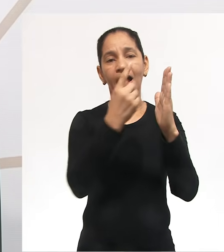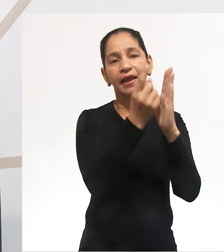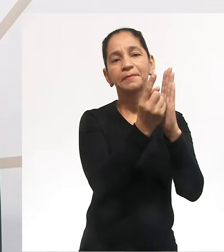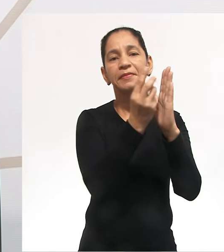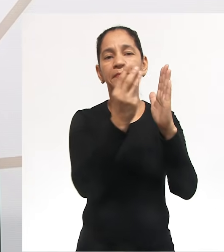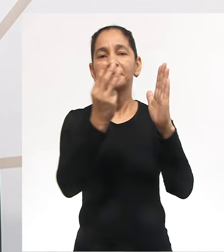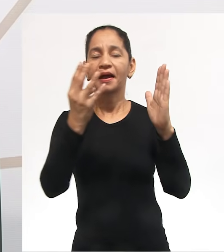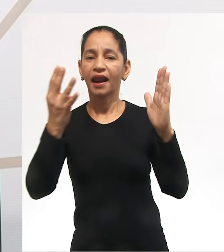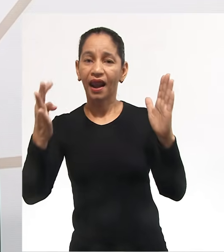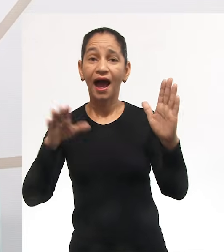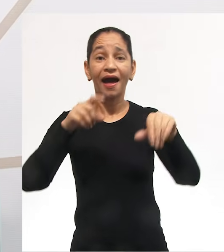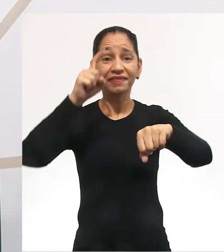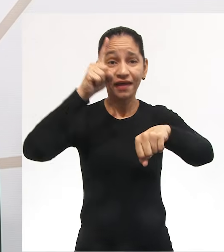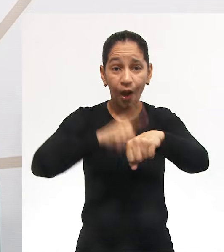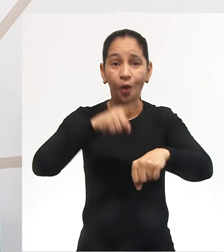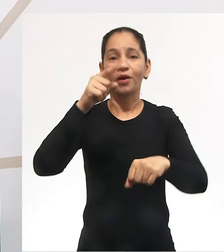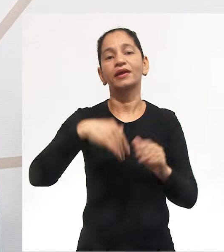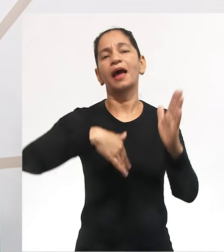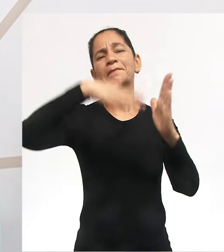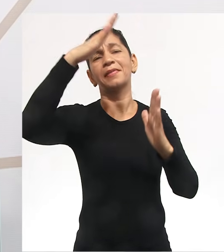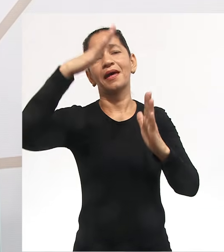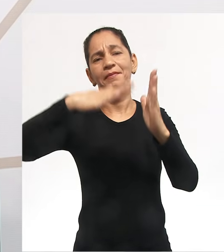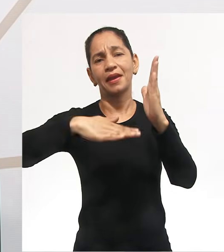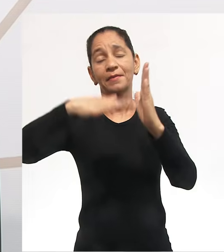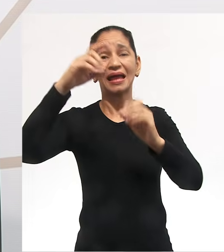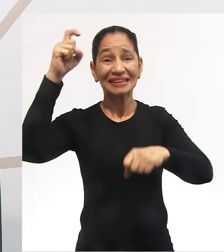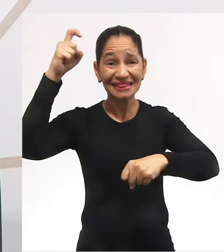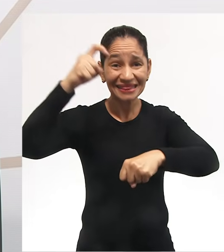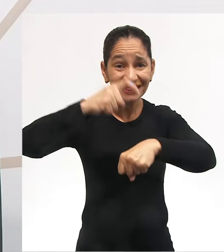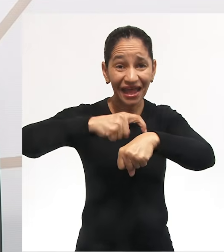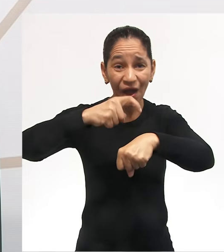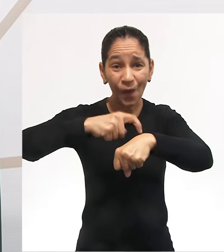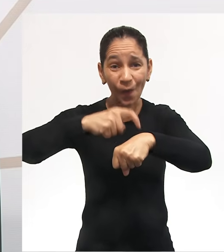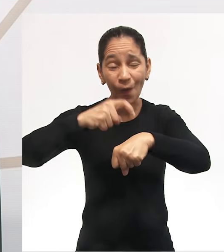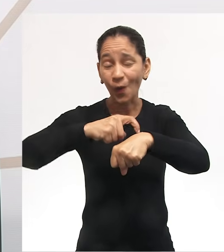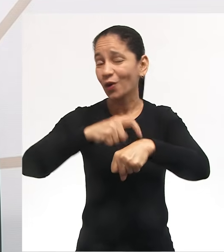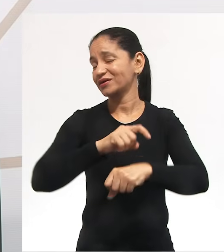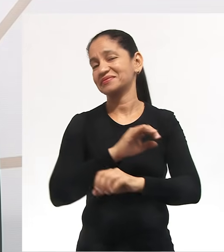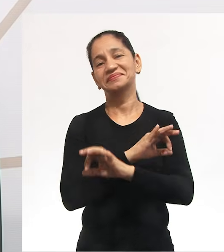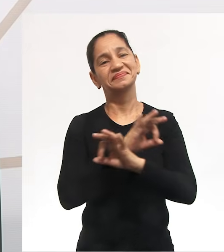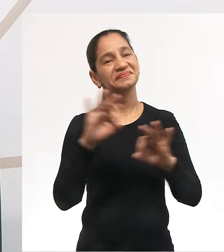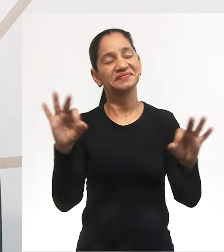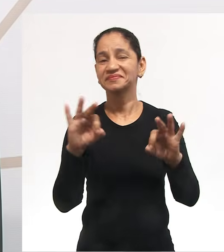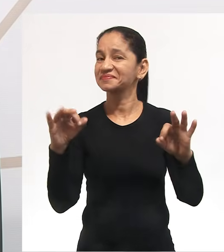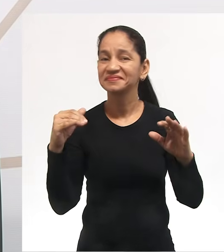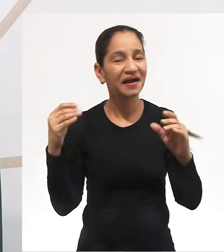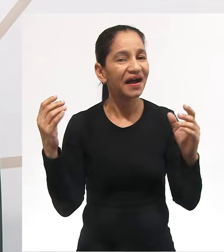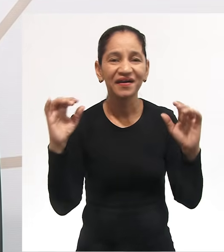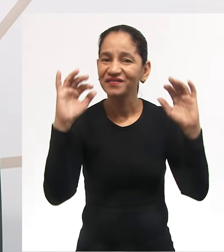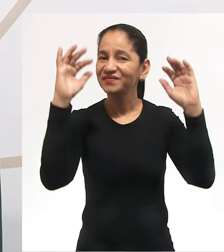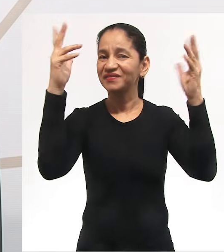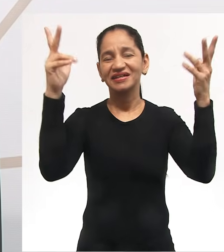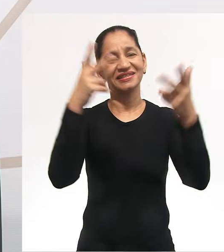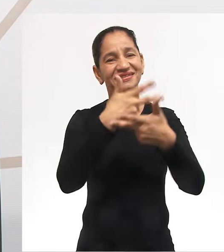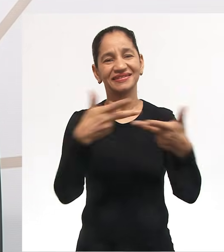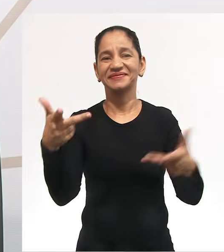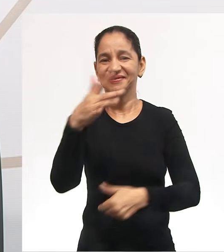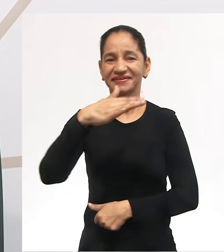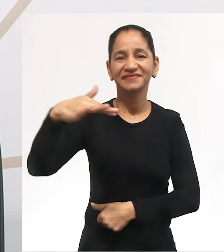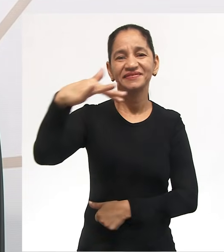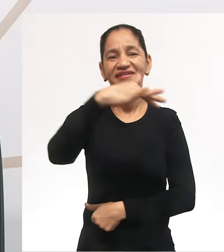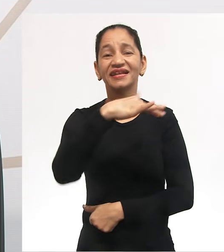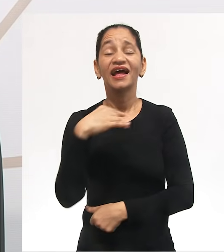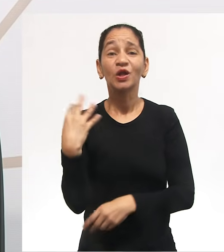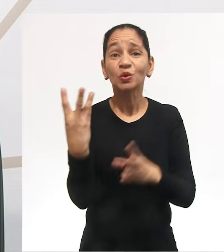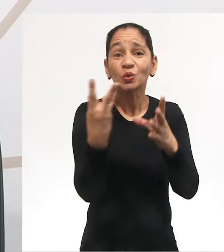pintar, né? É. Não, aí, tipo, tinha um passo a passo, até chegar o momento mesmo da pintura. E aí, quando chegava na pintura,